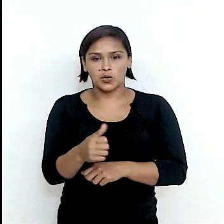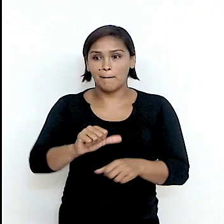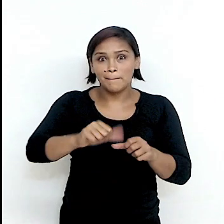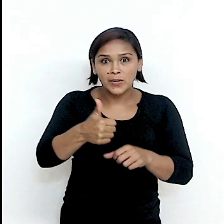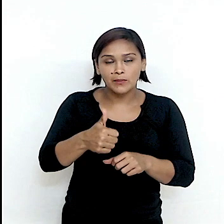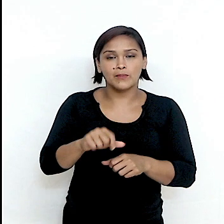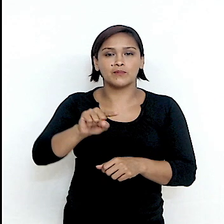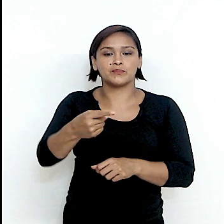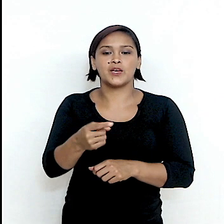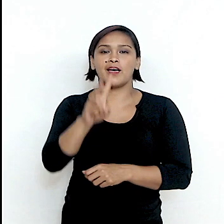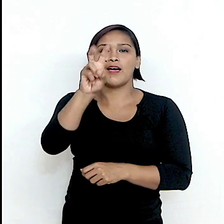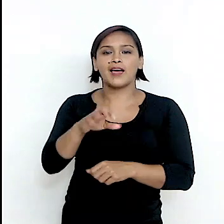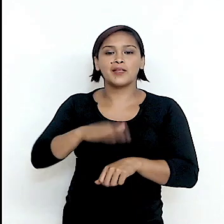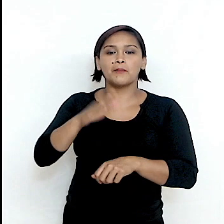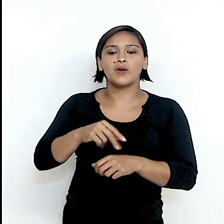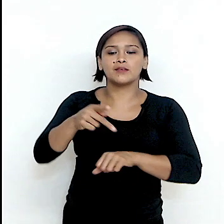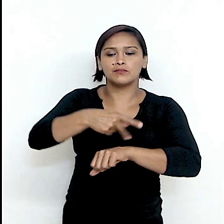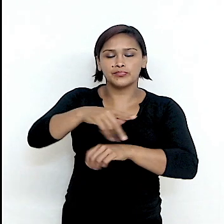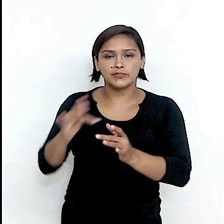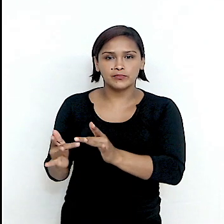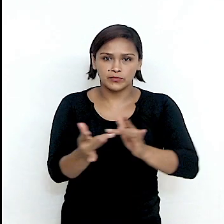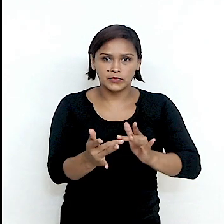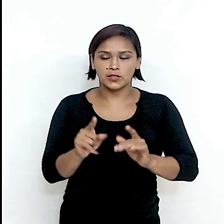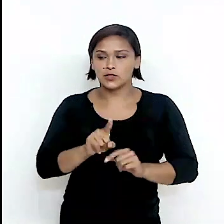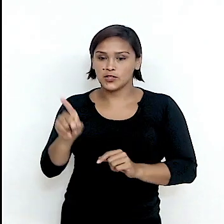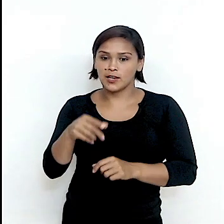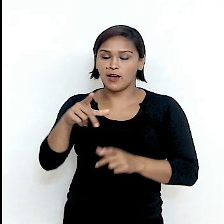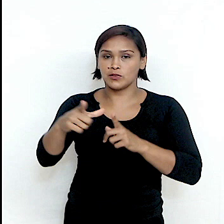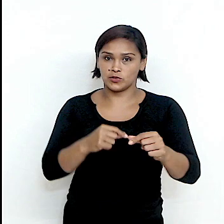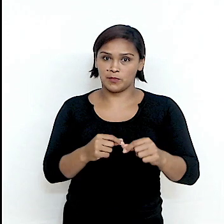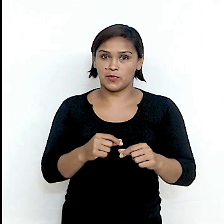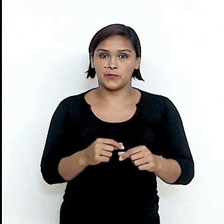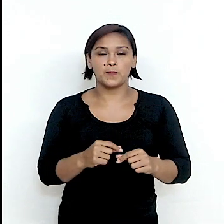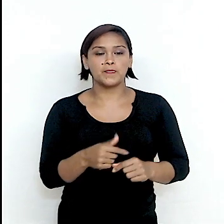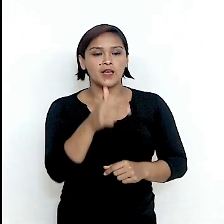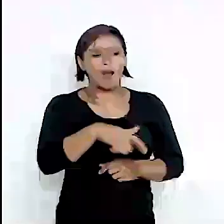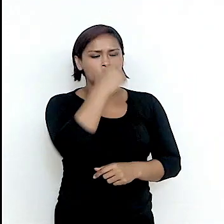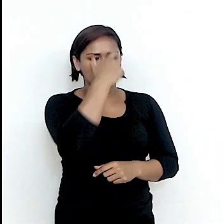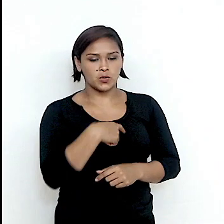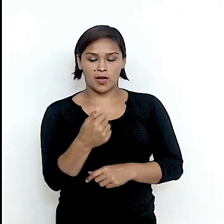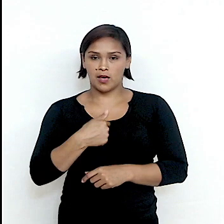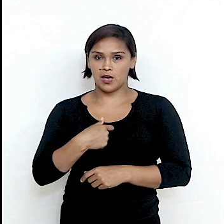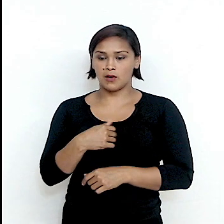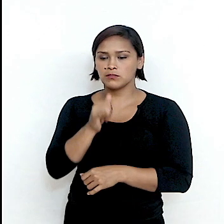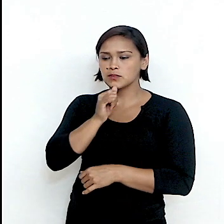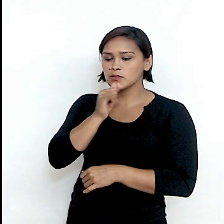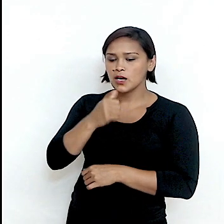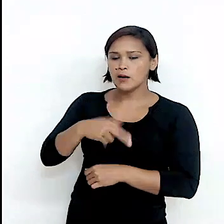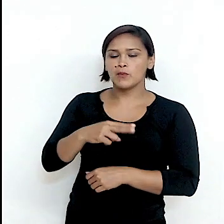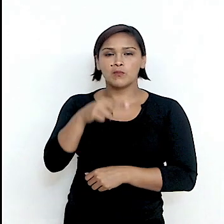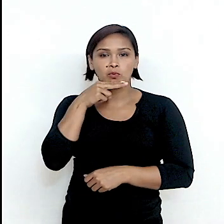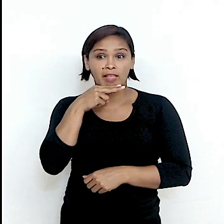é a quinta maior comunidade estrangeira no Japão o ego humano é de que eu sou exemplo como neta de